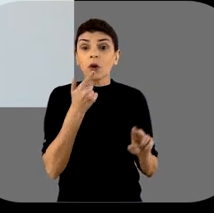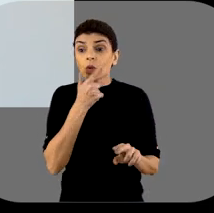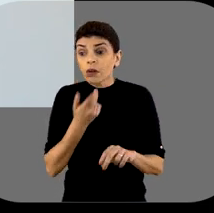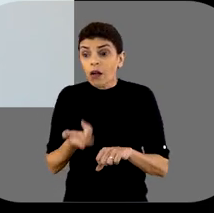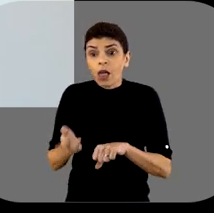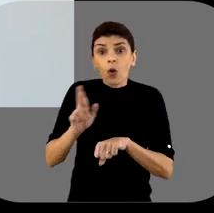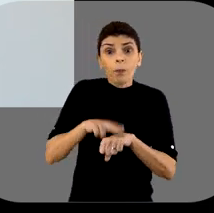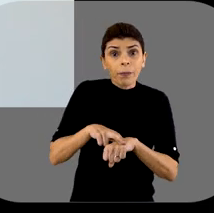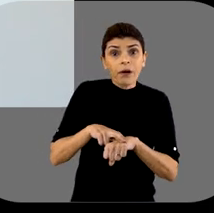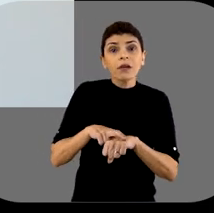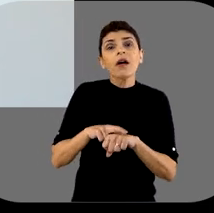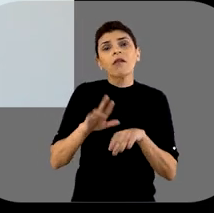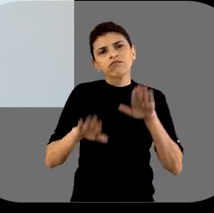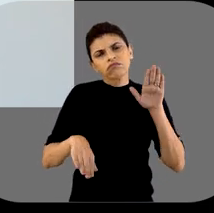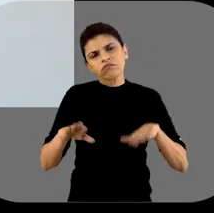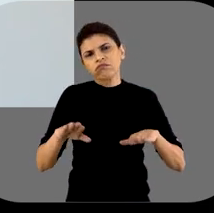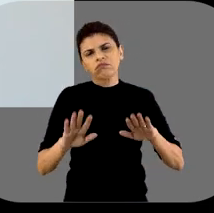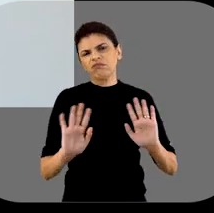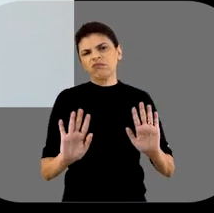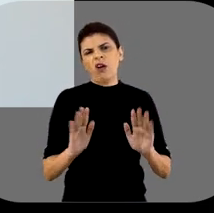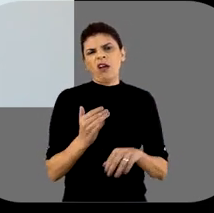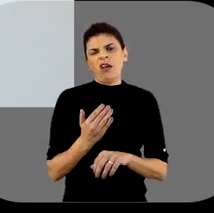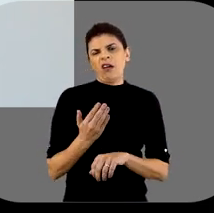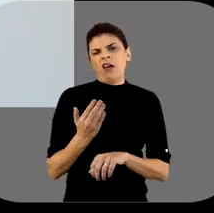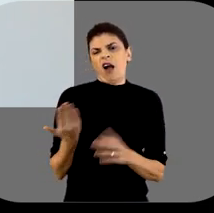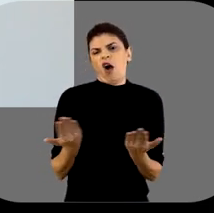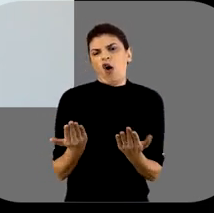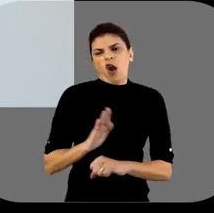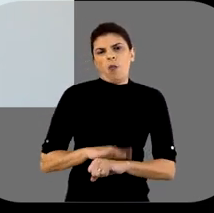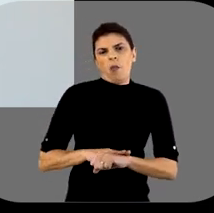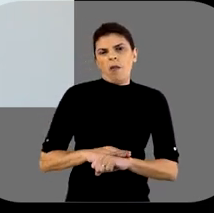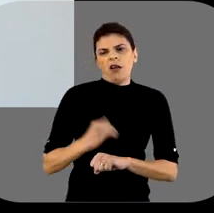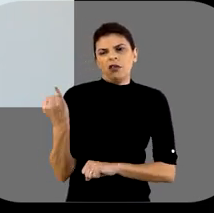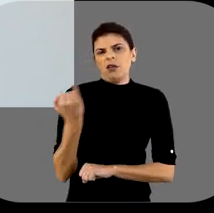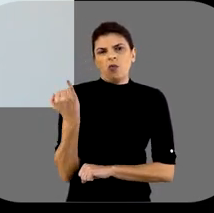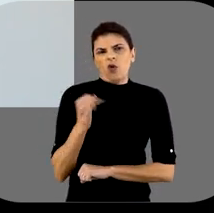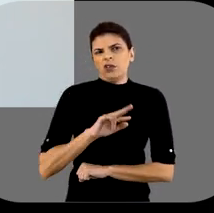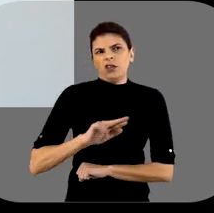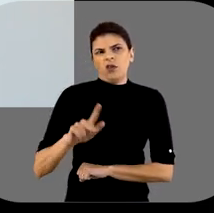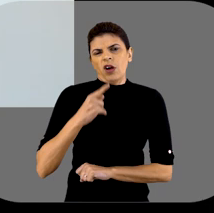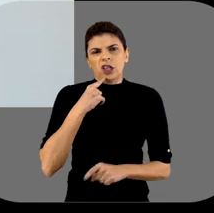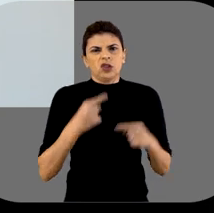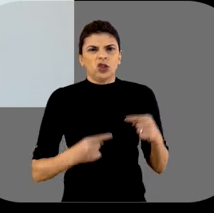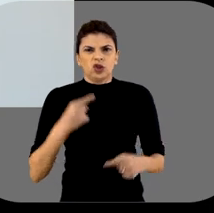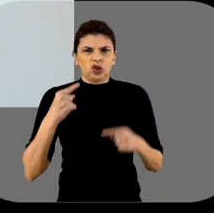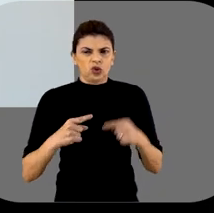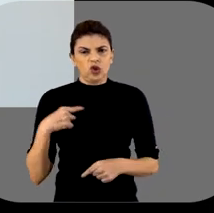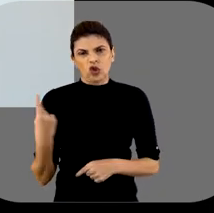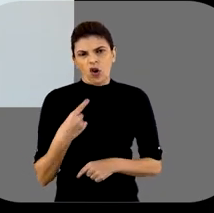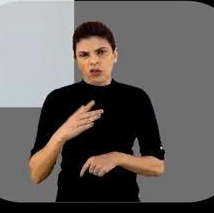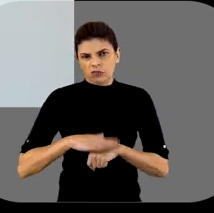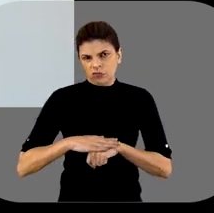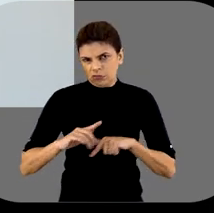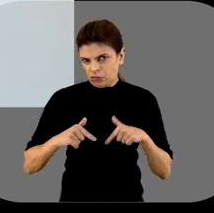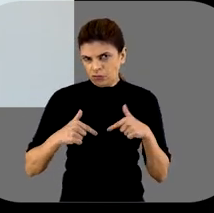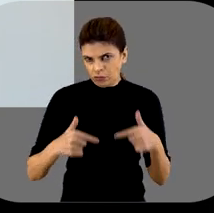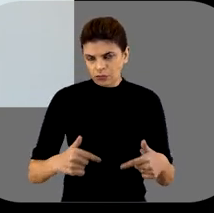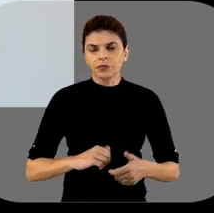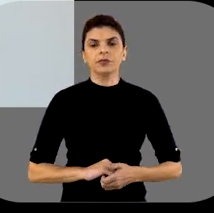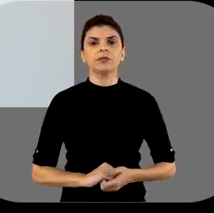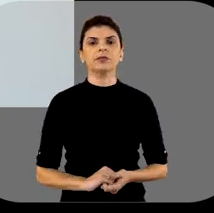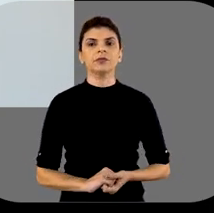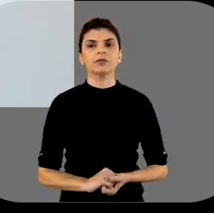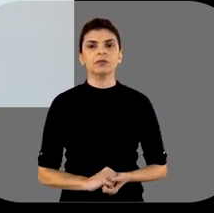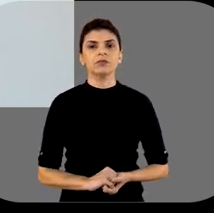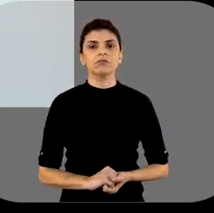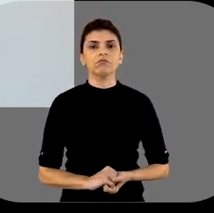casos recuperados, que aí eu acho que são menos importantes no momento para a discussão que a gente está fazendo.